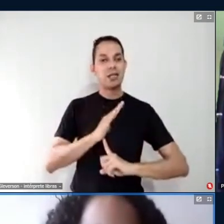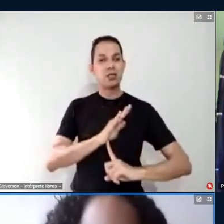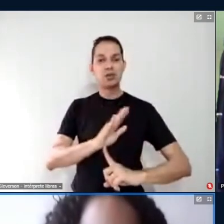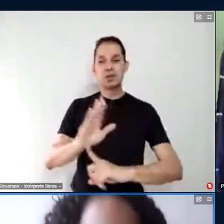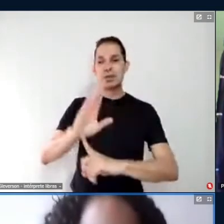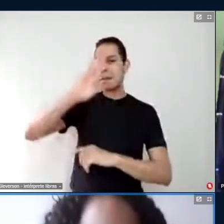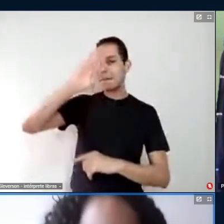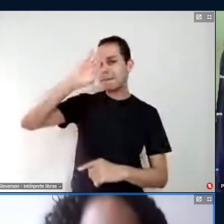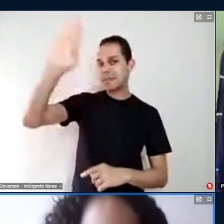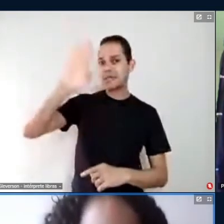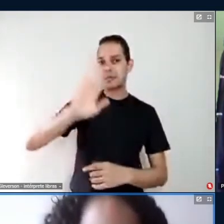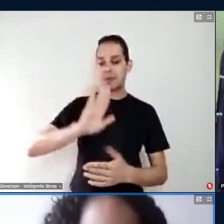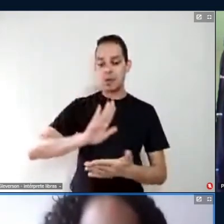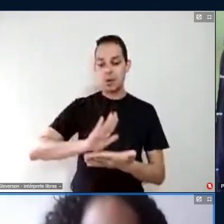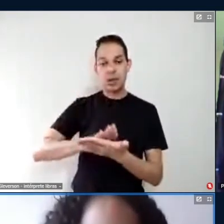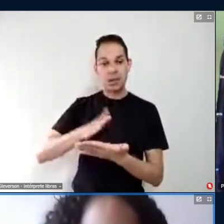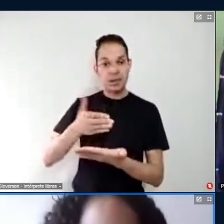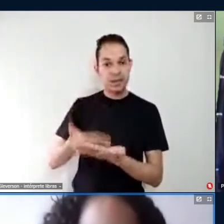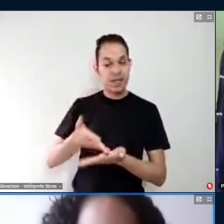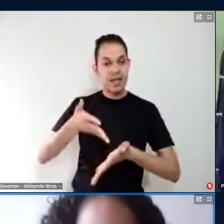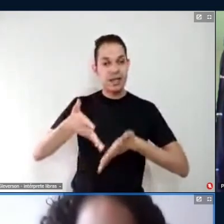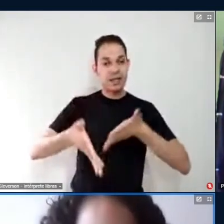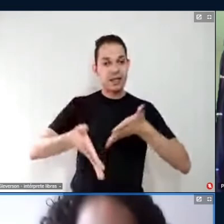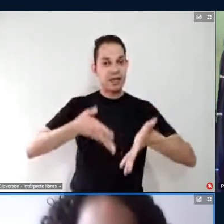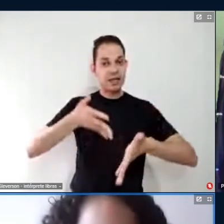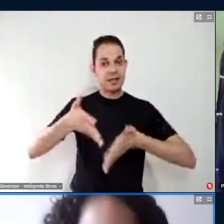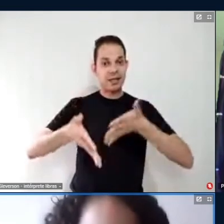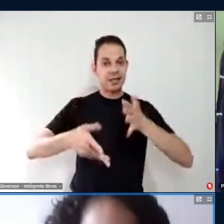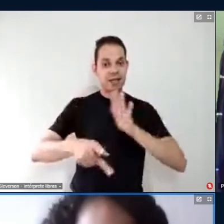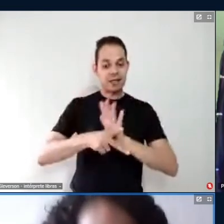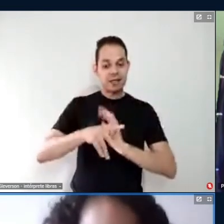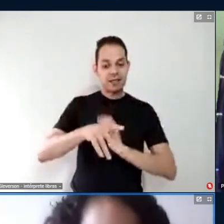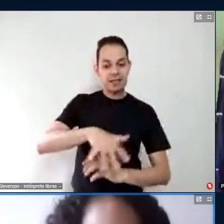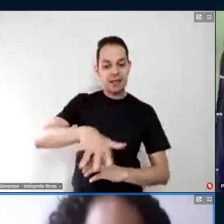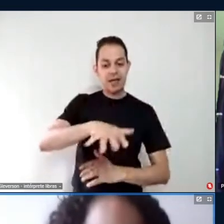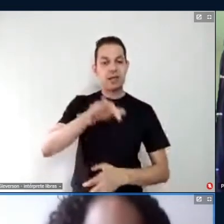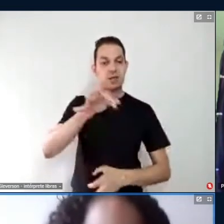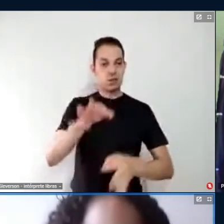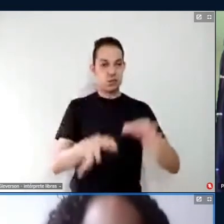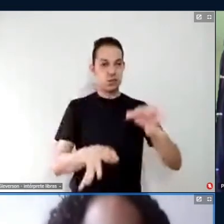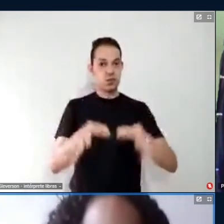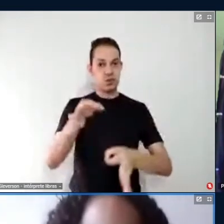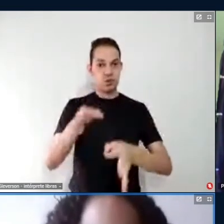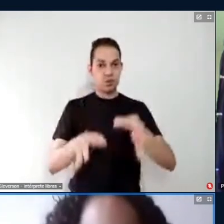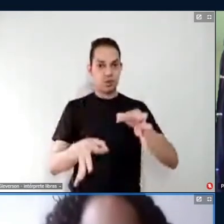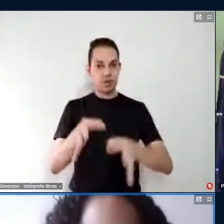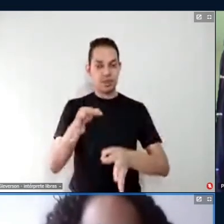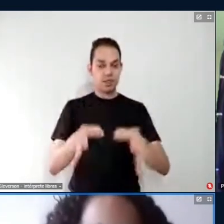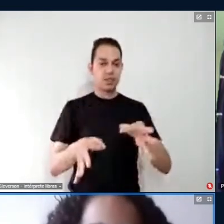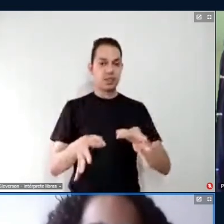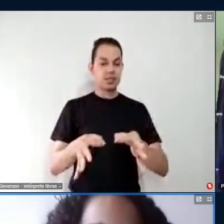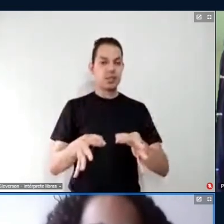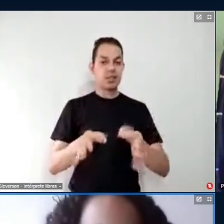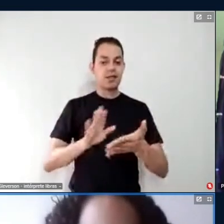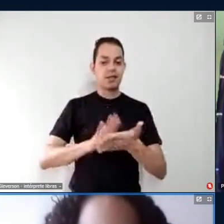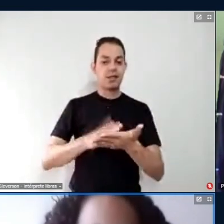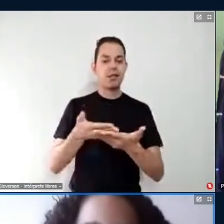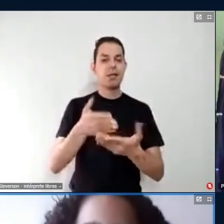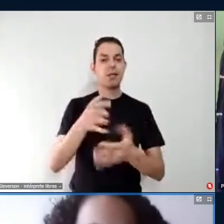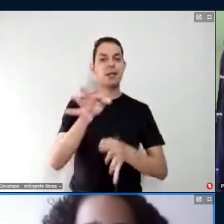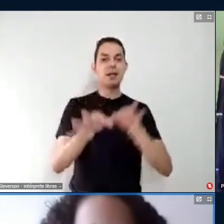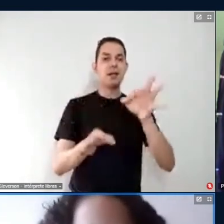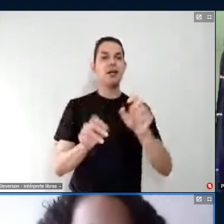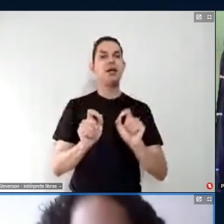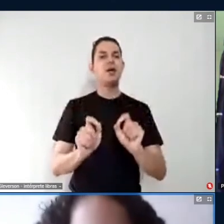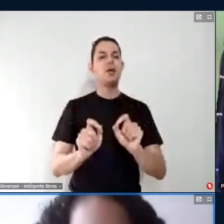interpretação de língua de sinais na área jurídica, no campo dos etios, na área jurídica, é o papel